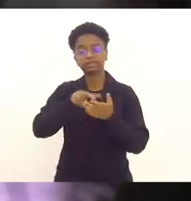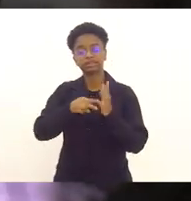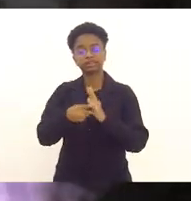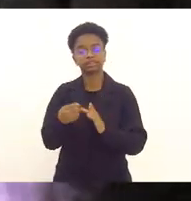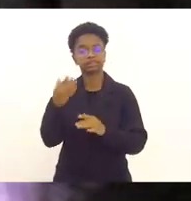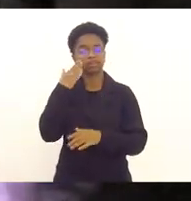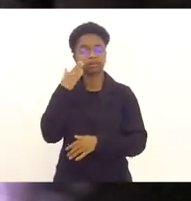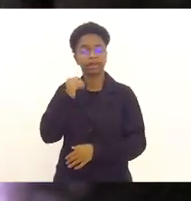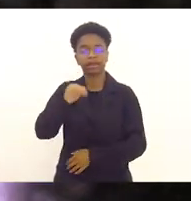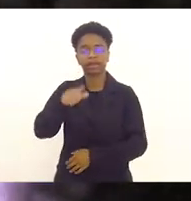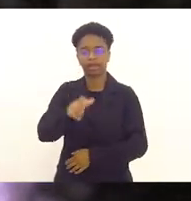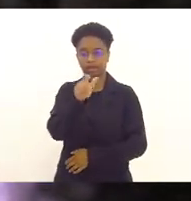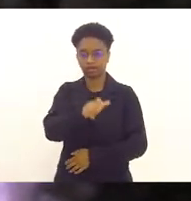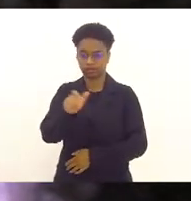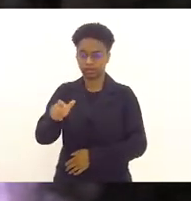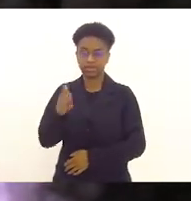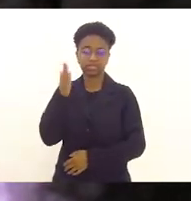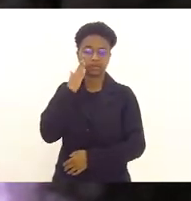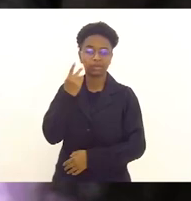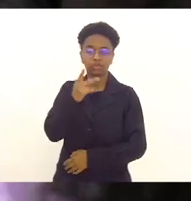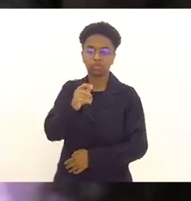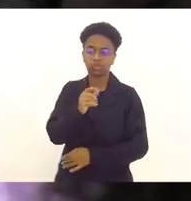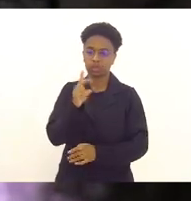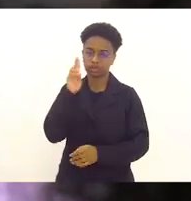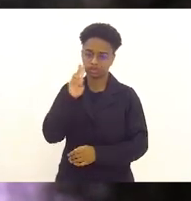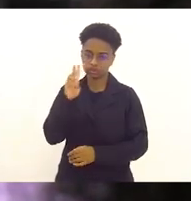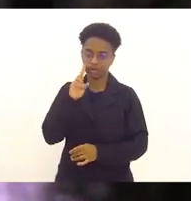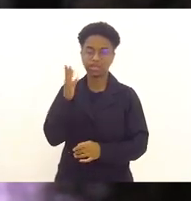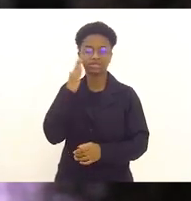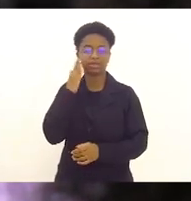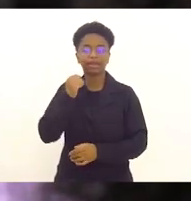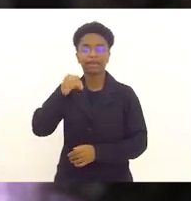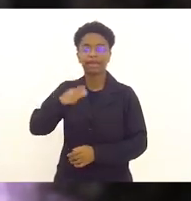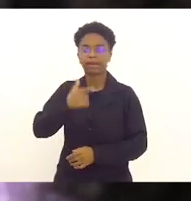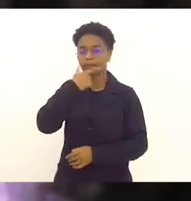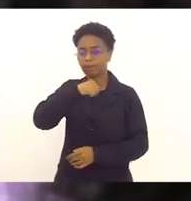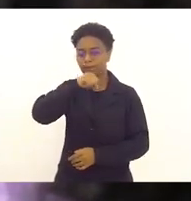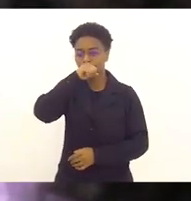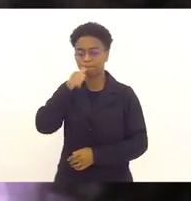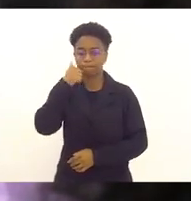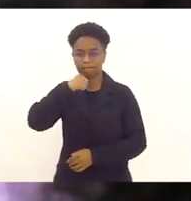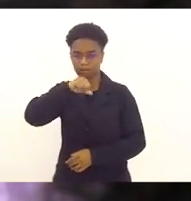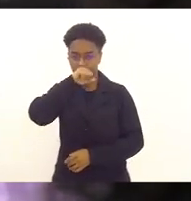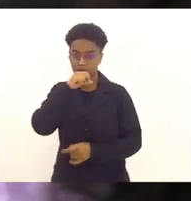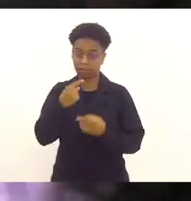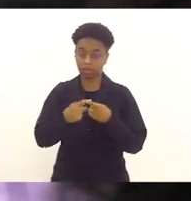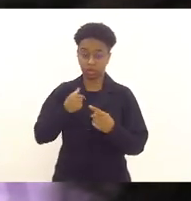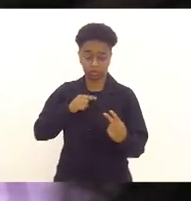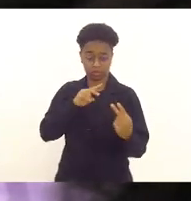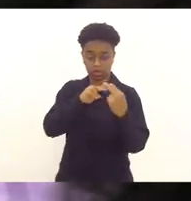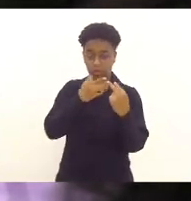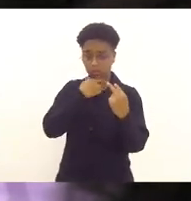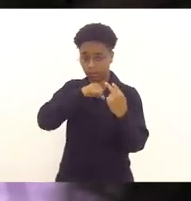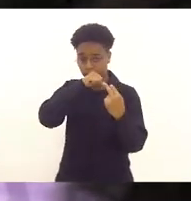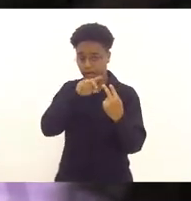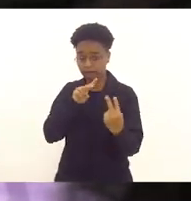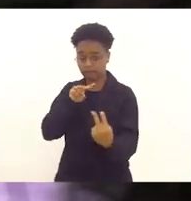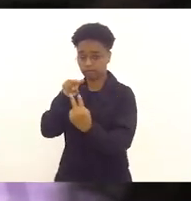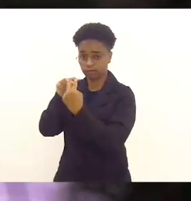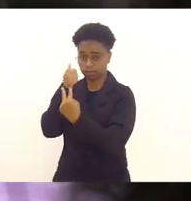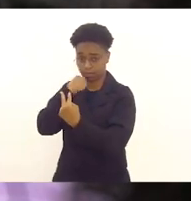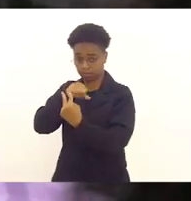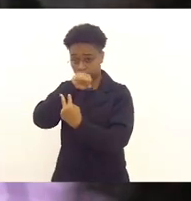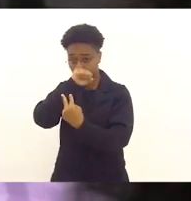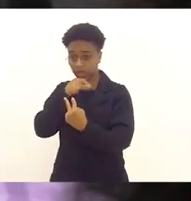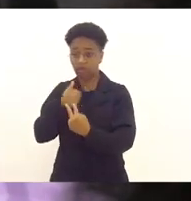é saber a sua história saber quem é seu pai e sua mãe quando eu olho para o meu pai olho para minha mãe e aqui fala